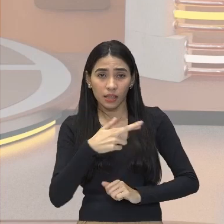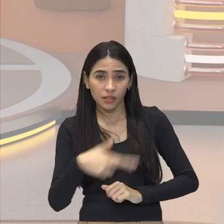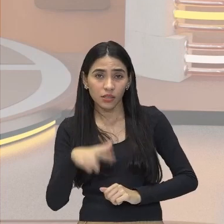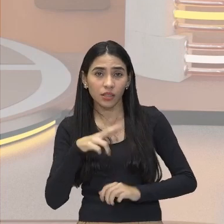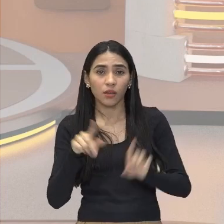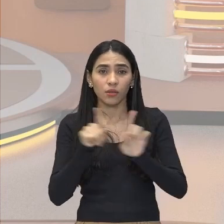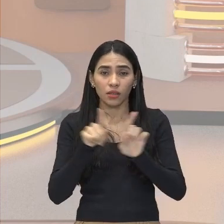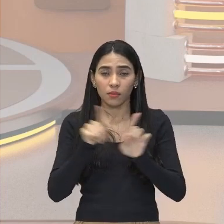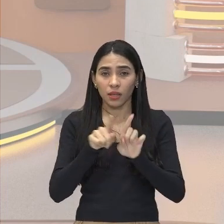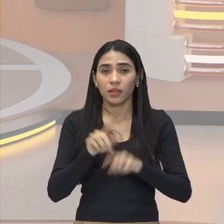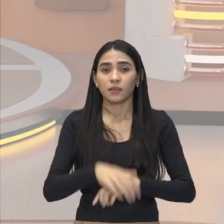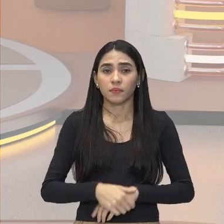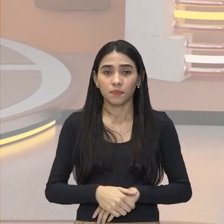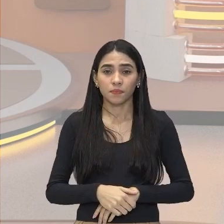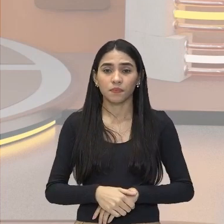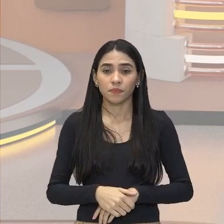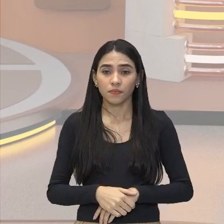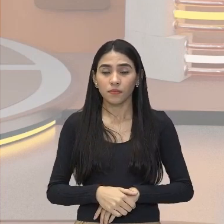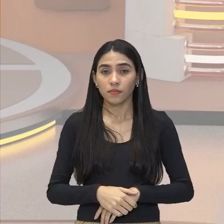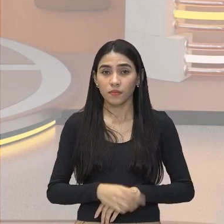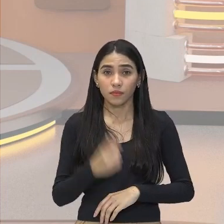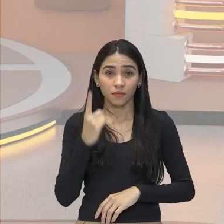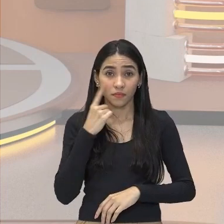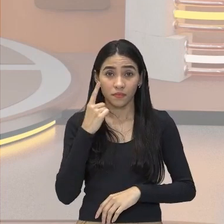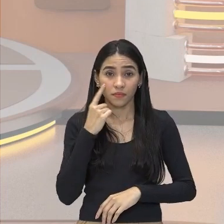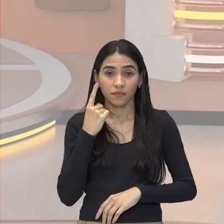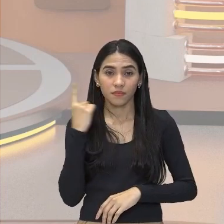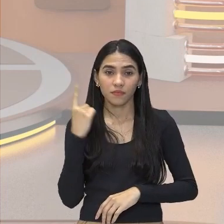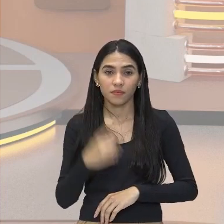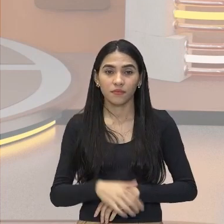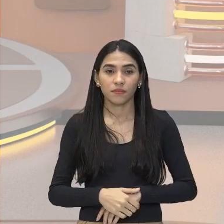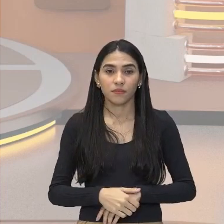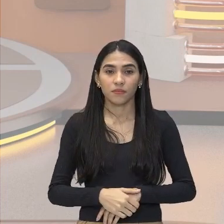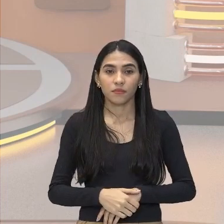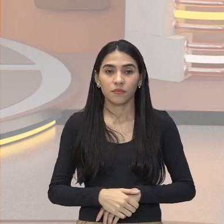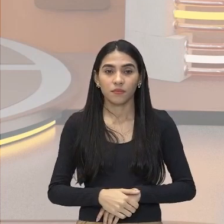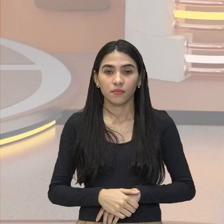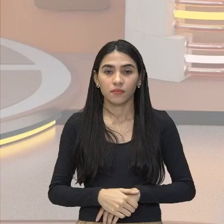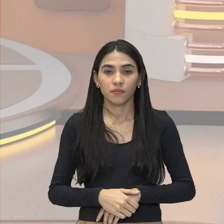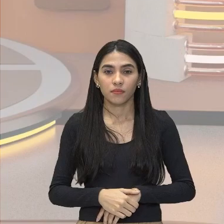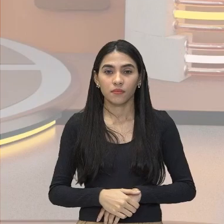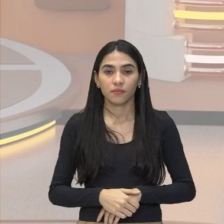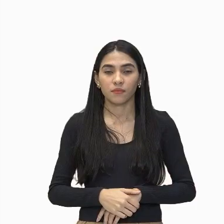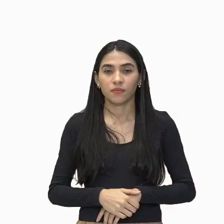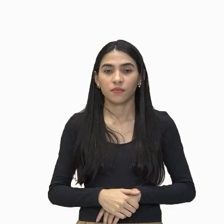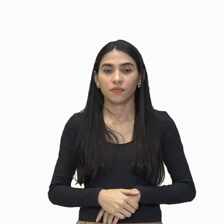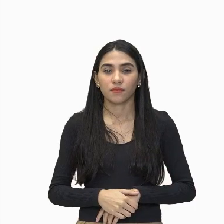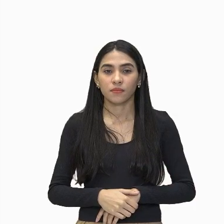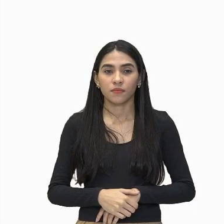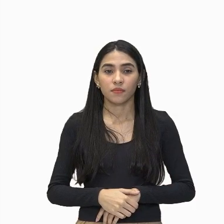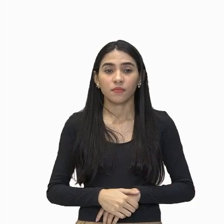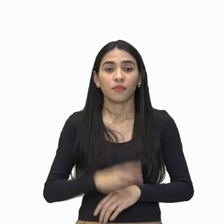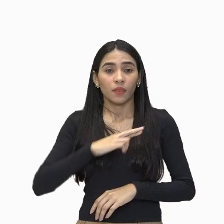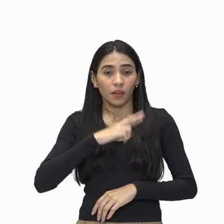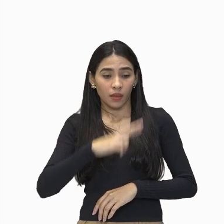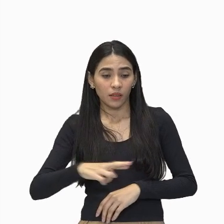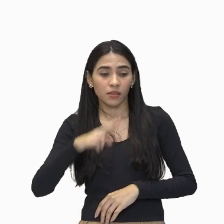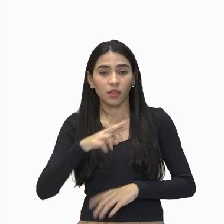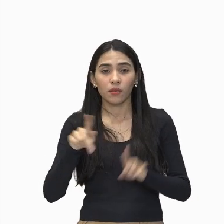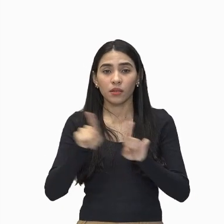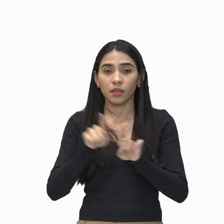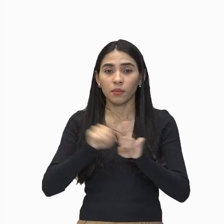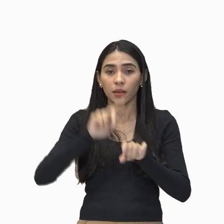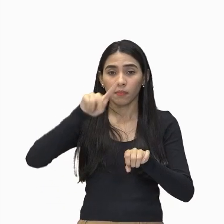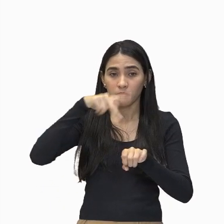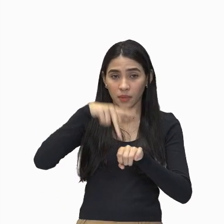essa adequação, né? Quer ver? Vamos ver aí, olha só, estamos chegando já ao final da nossa aula, né? A religião e o nacionalismo,